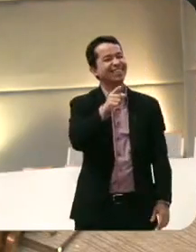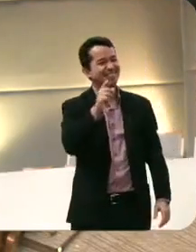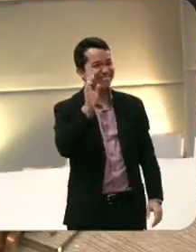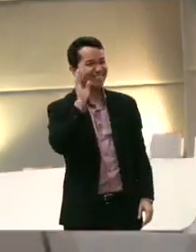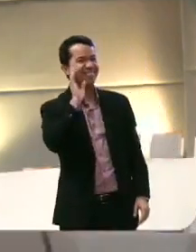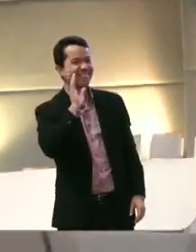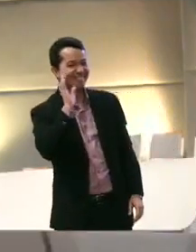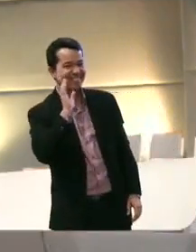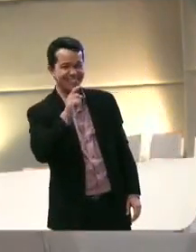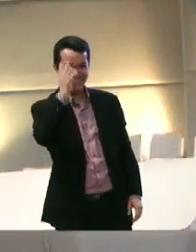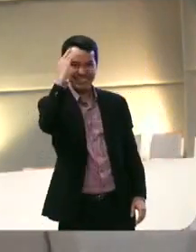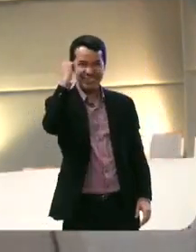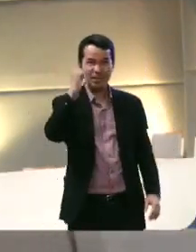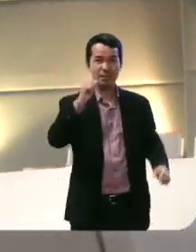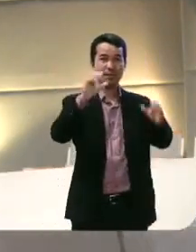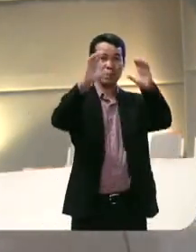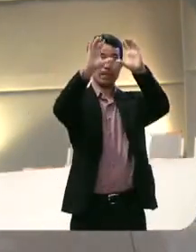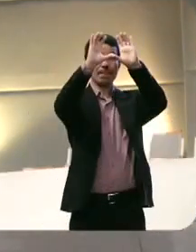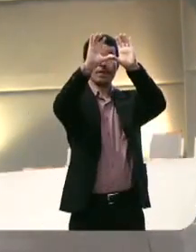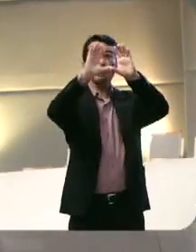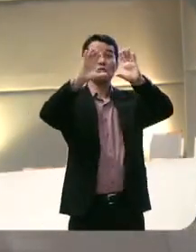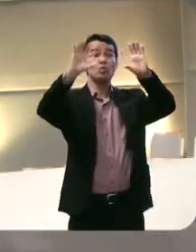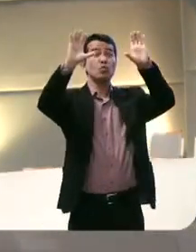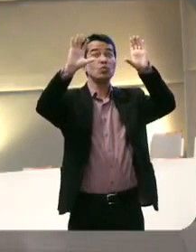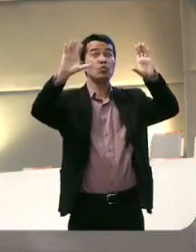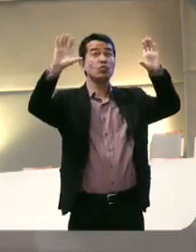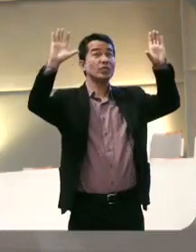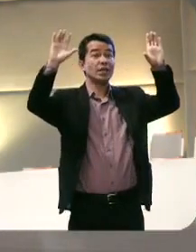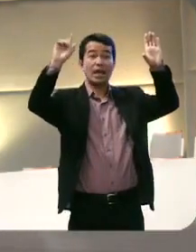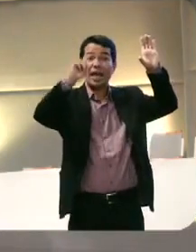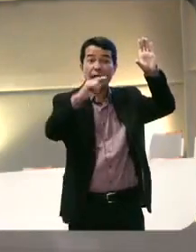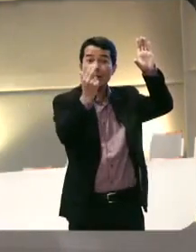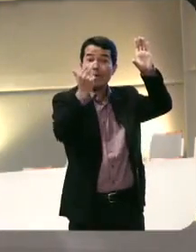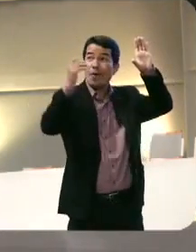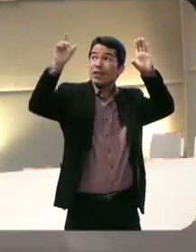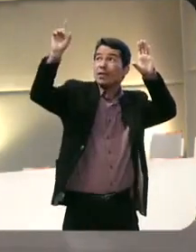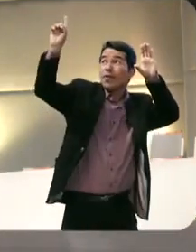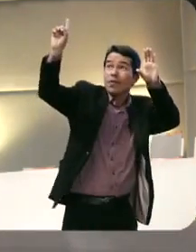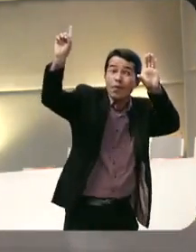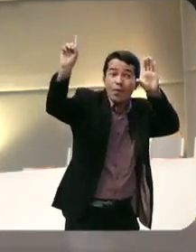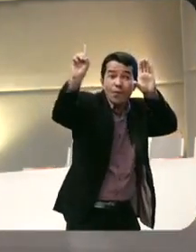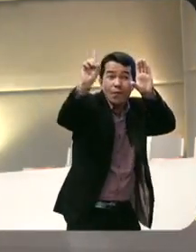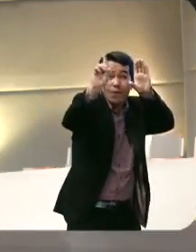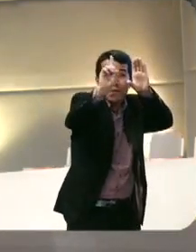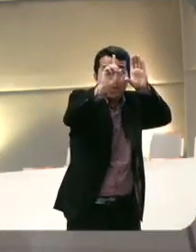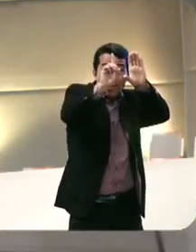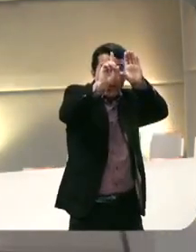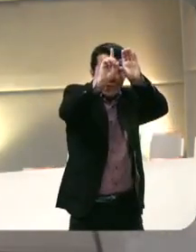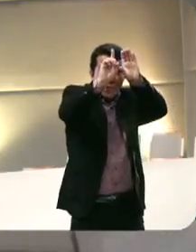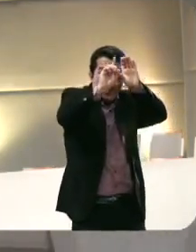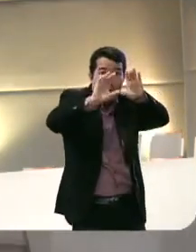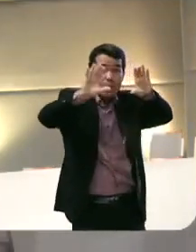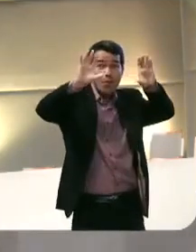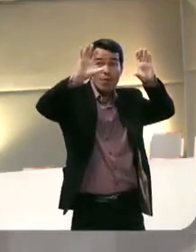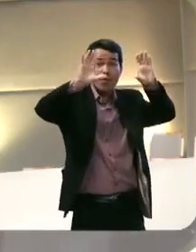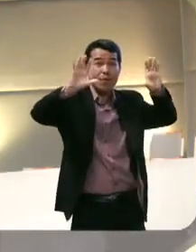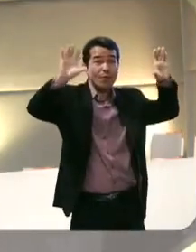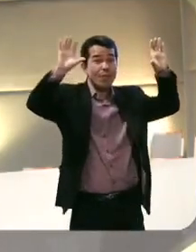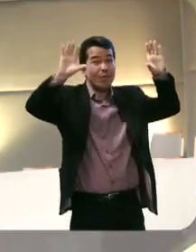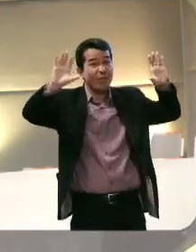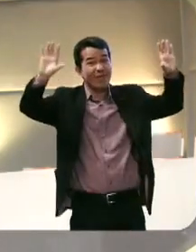A nuvem era a expressão no meio do povo da presença